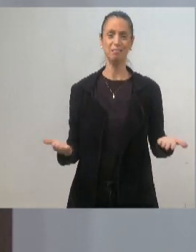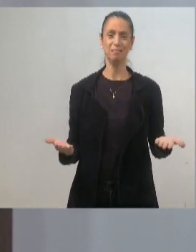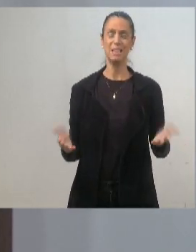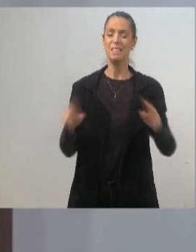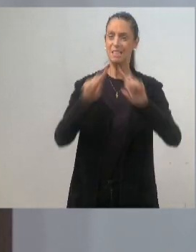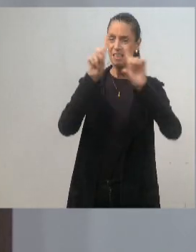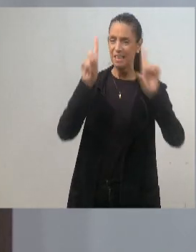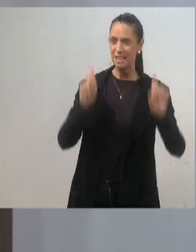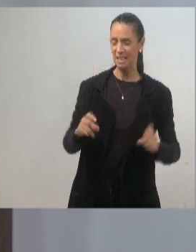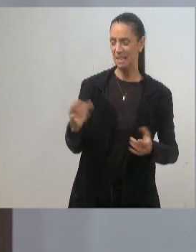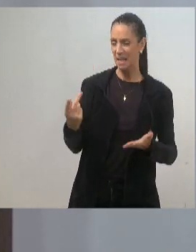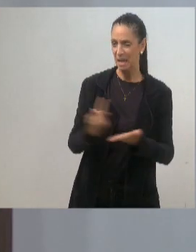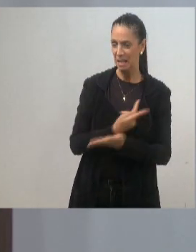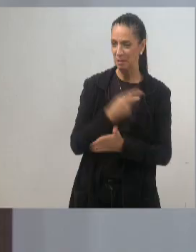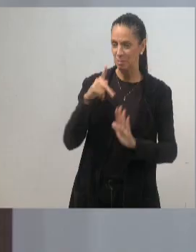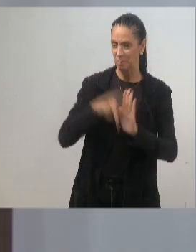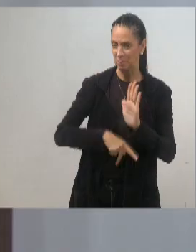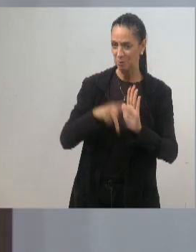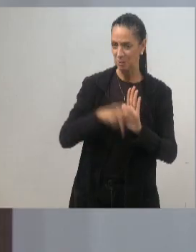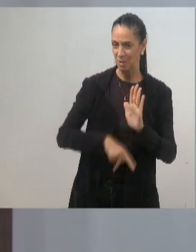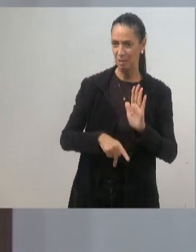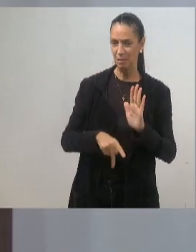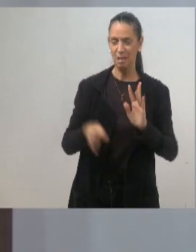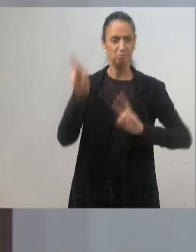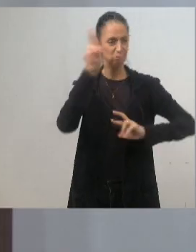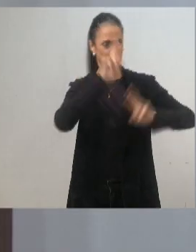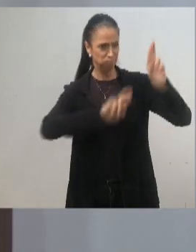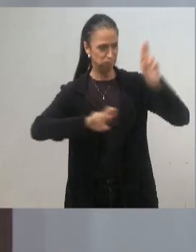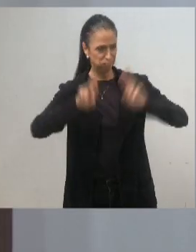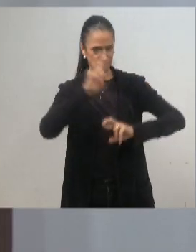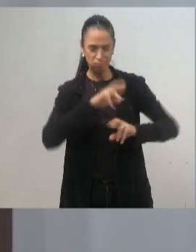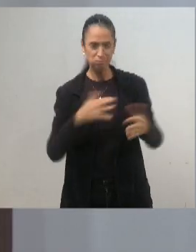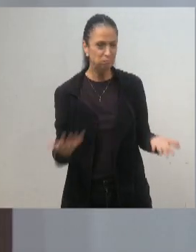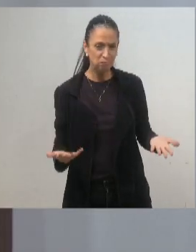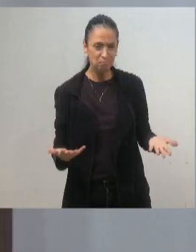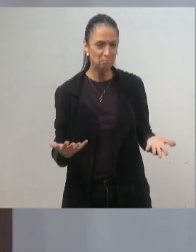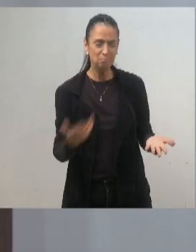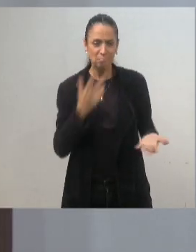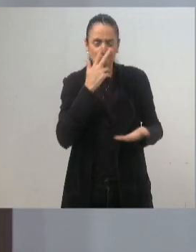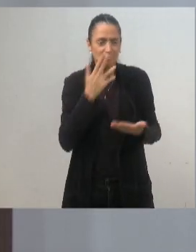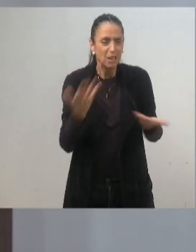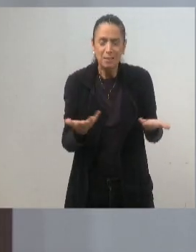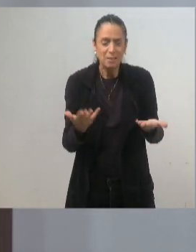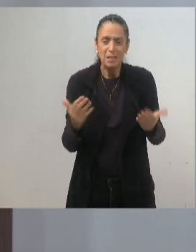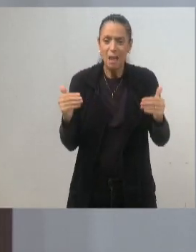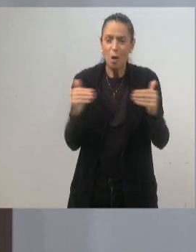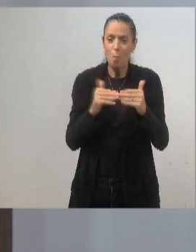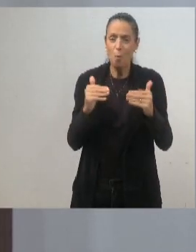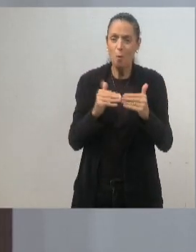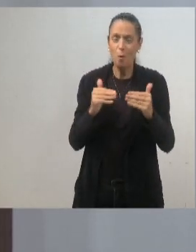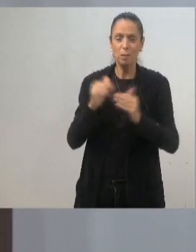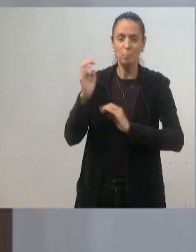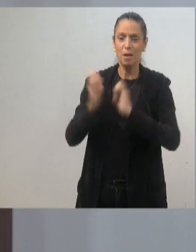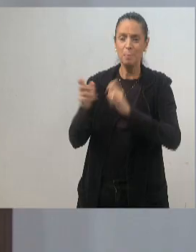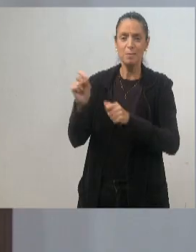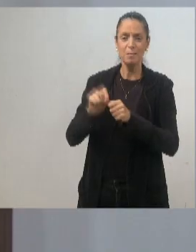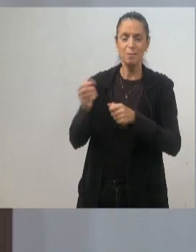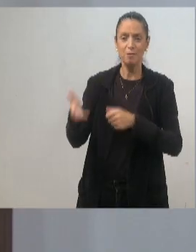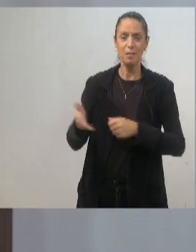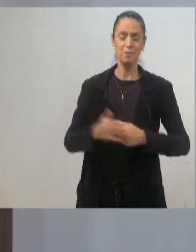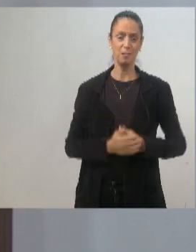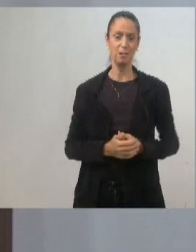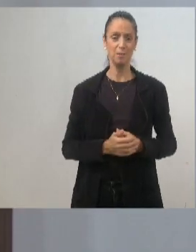de projeto? Será que o fiscal está comendo bola? Parece que está sendo conivente. E na visita que fiz lá, não tinha nenhum